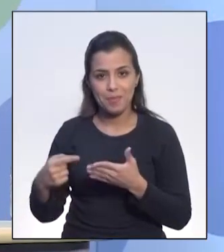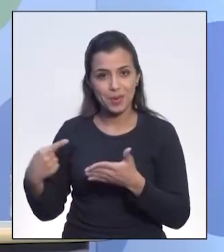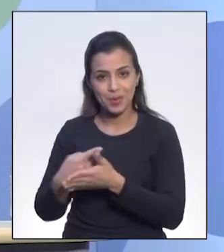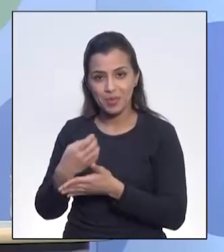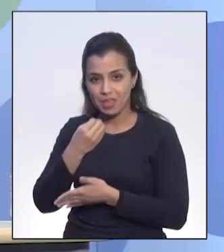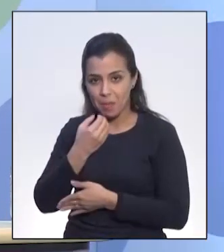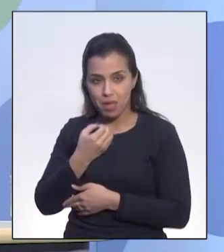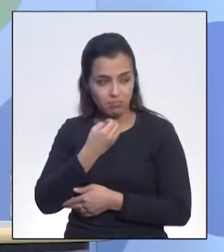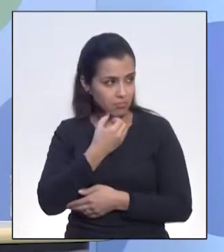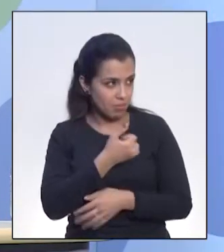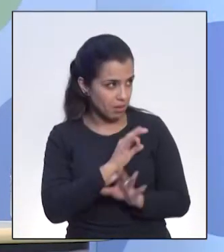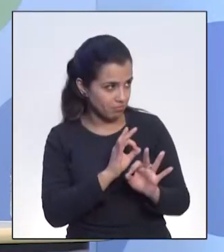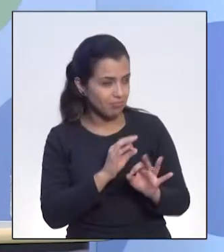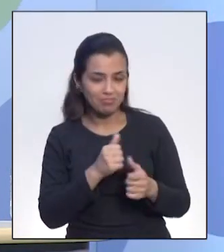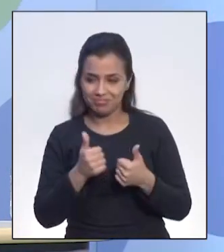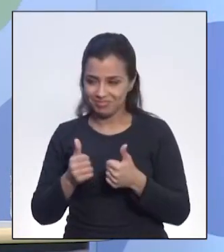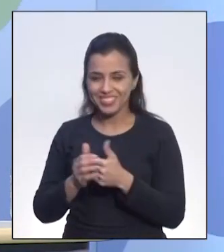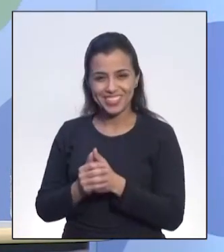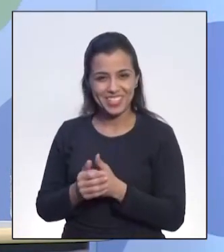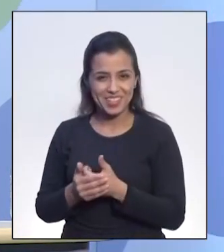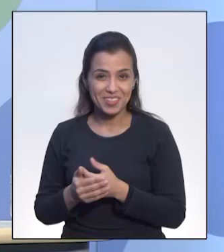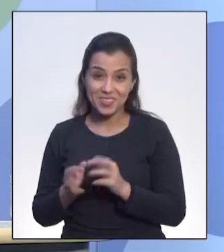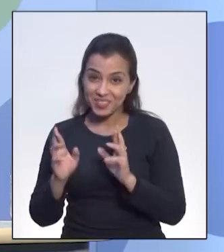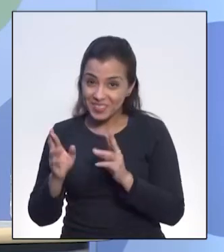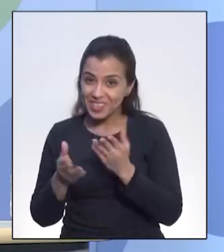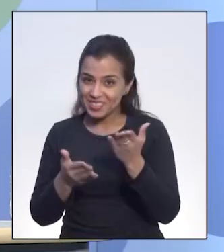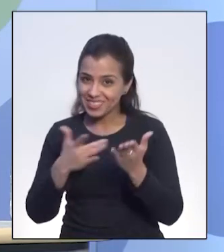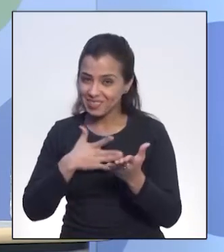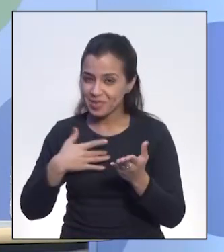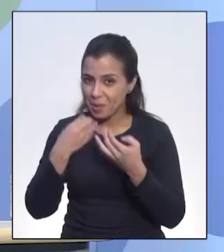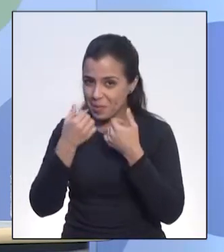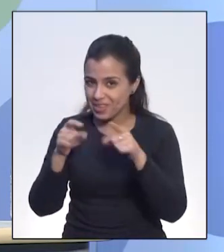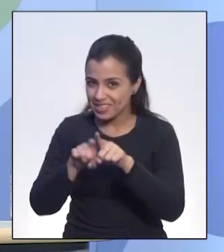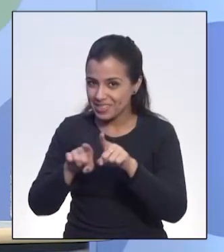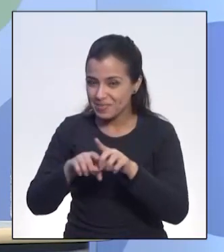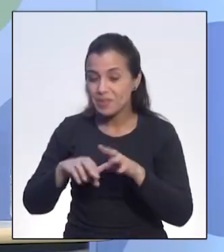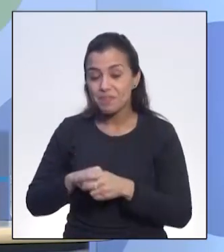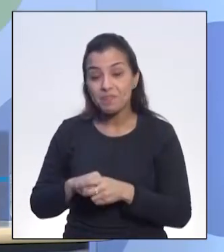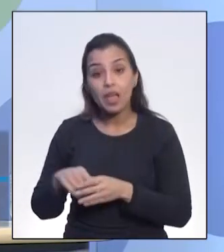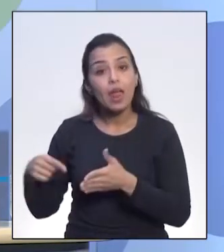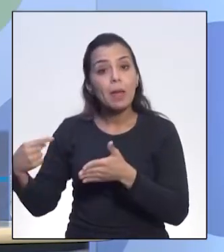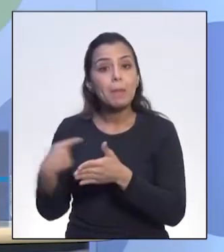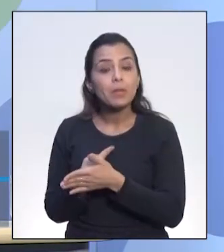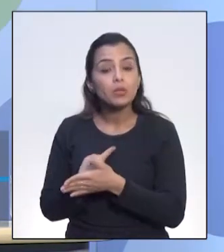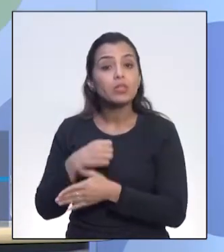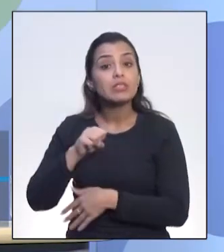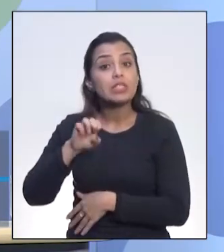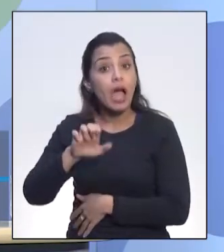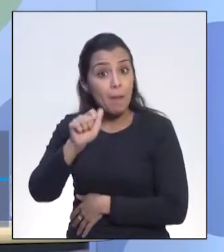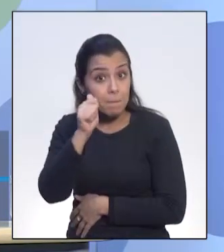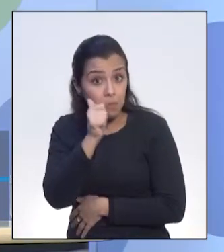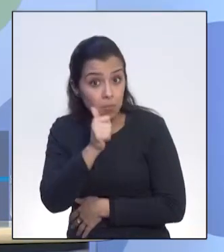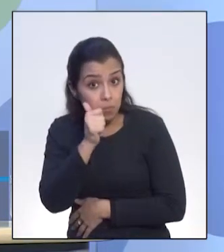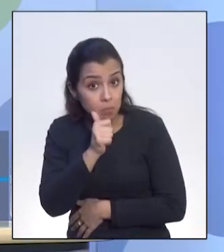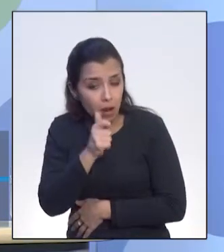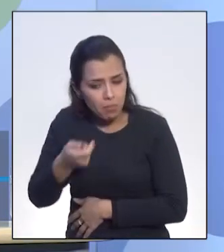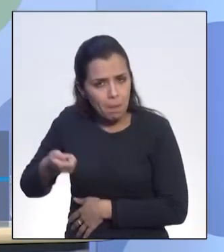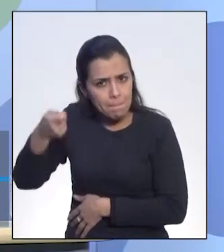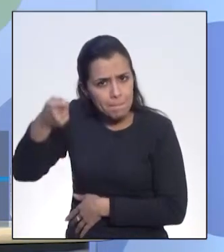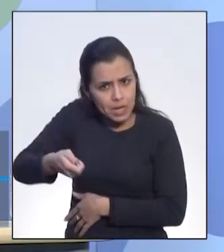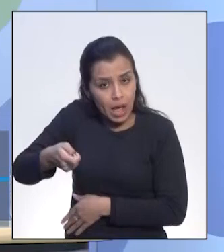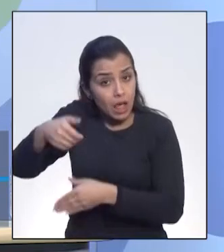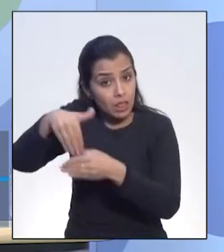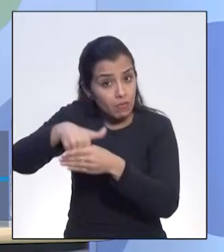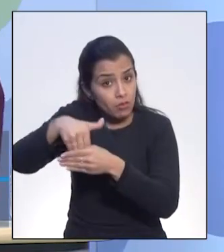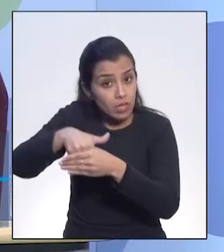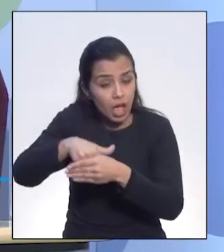Tô. A gente está bem. Se você estiver bem, bota aí no chat, que a gente também quer saber. E ela perguntou se a mulher é obrigada a votar hoje.